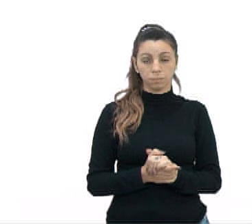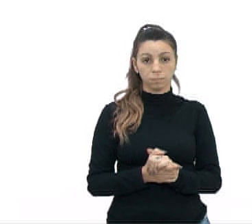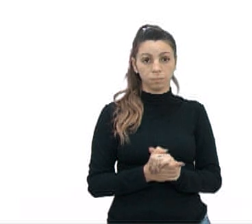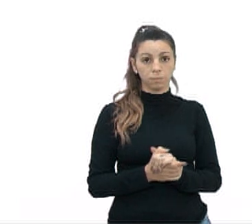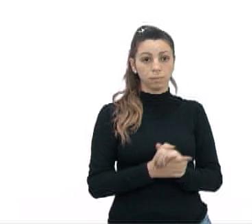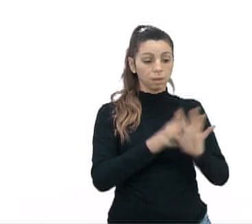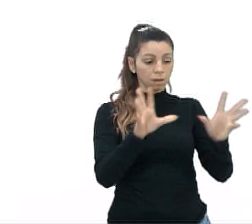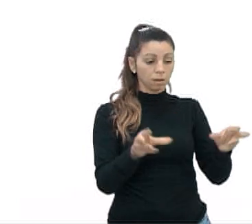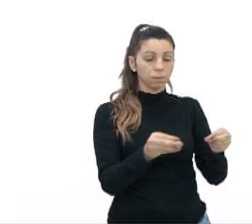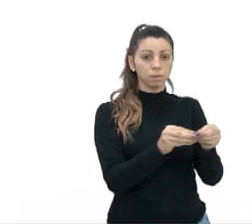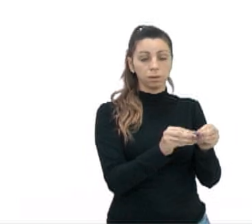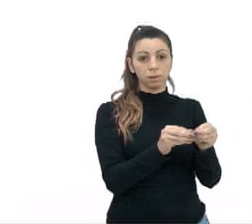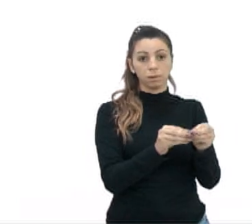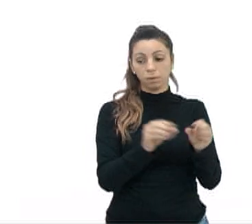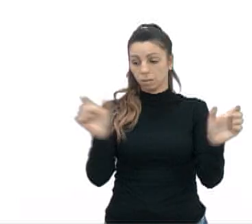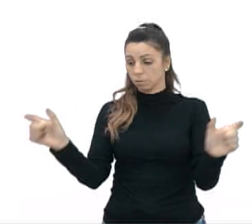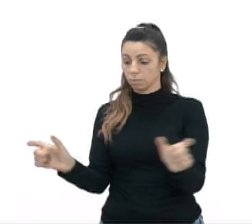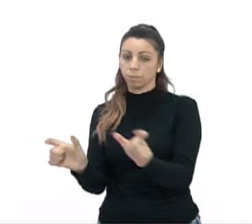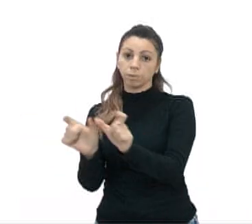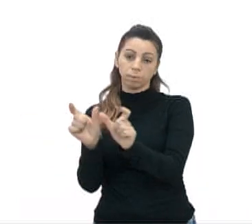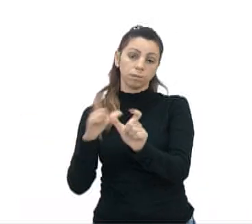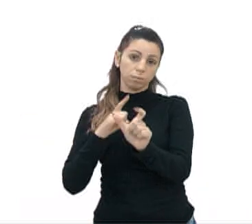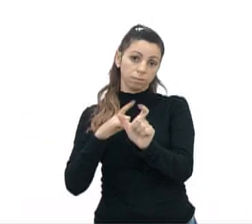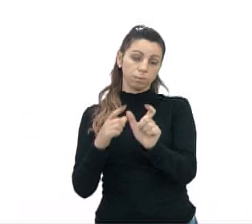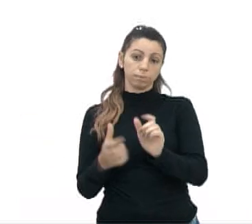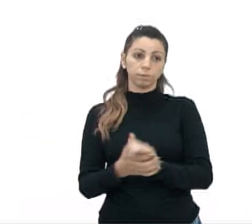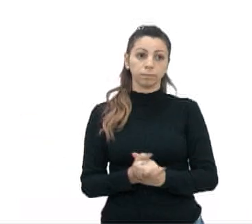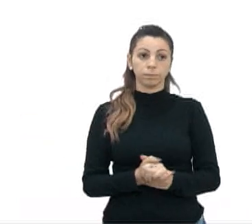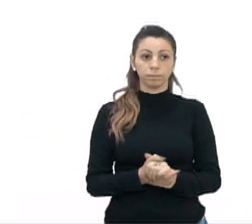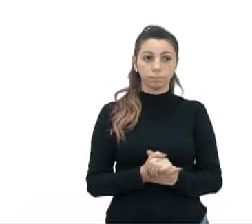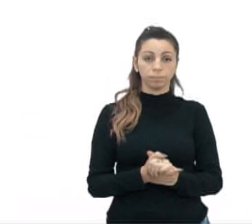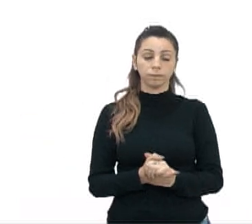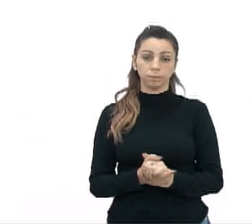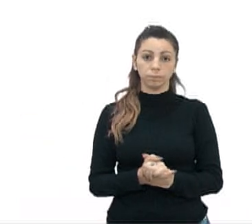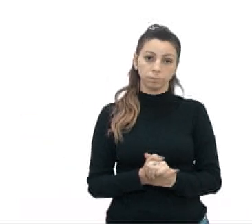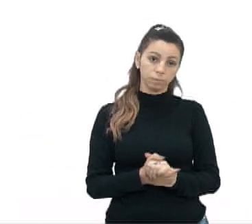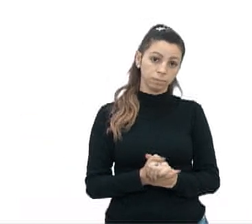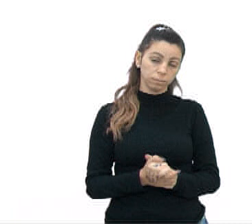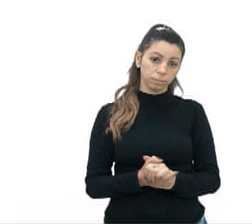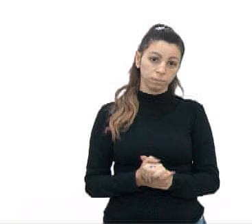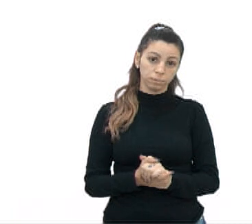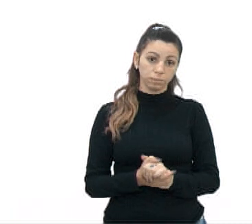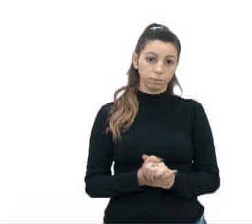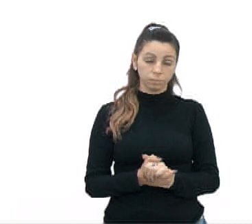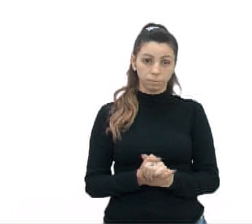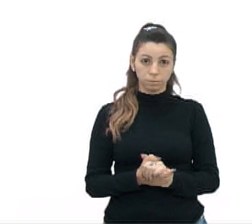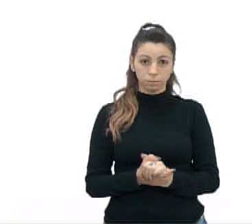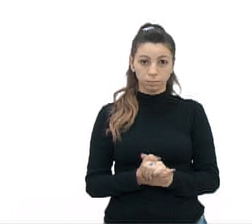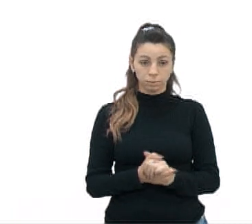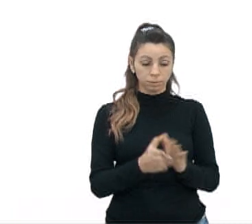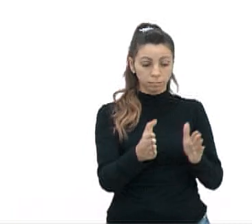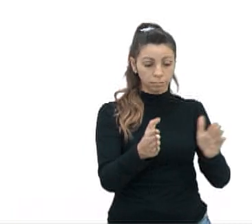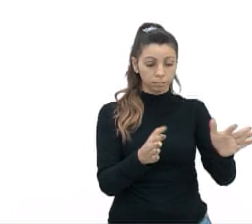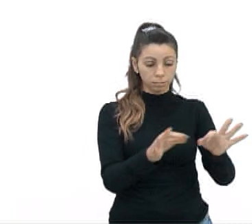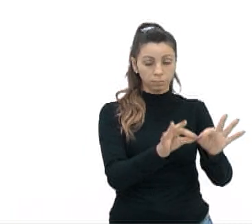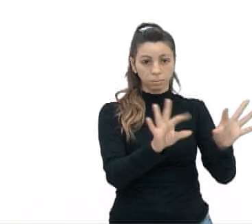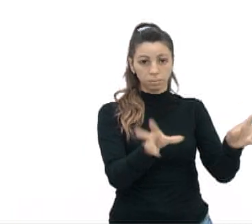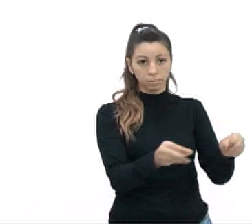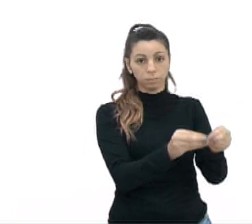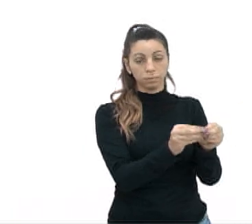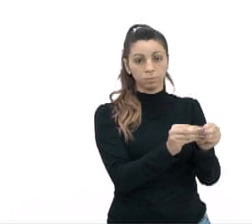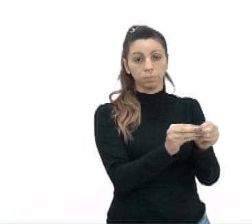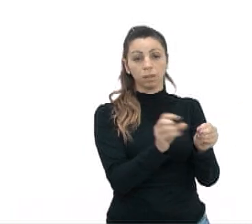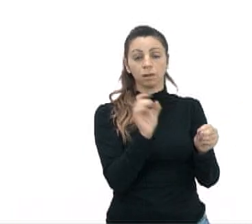vimos em outras aulas, né? Isso é uma aula de retomada, mas só vendo aqui. Você tem o que é? O período simples é quando você tem somente